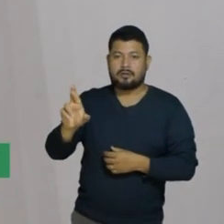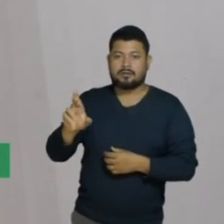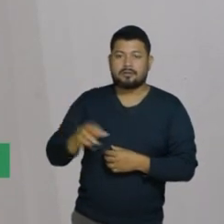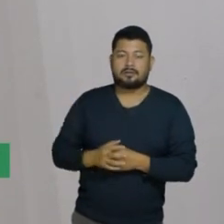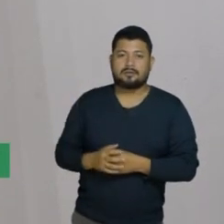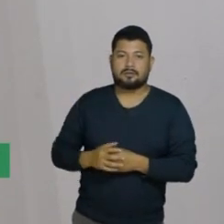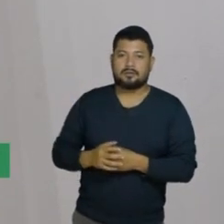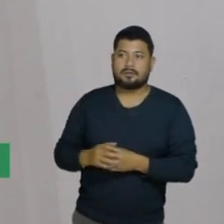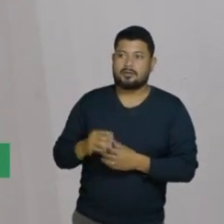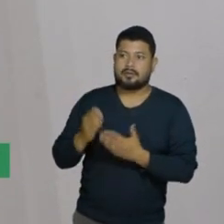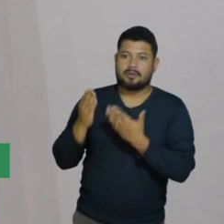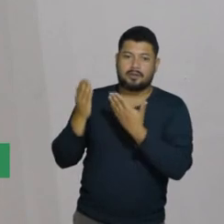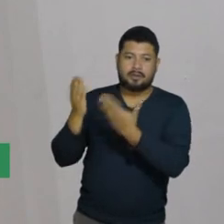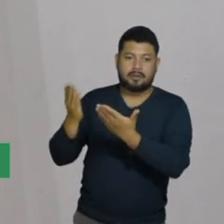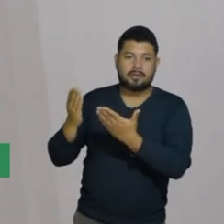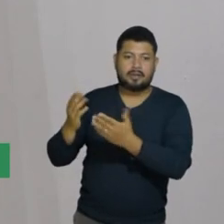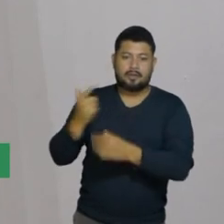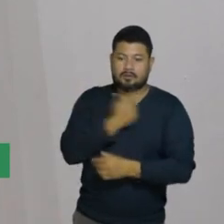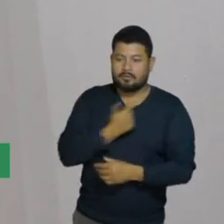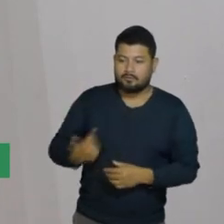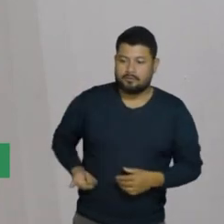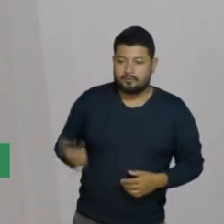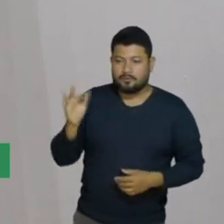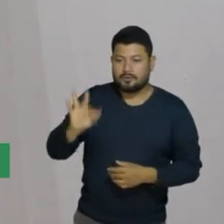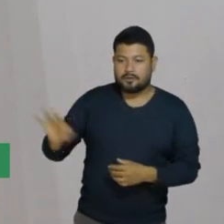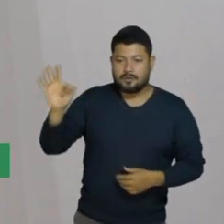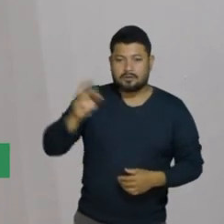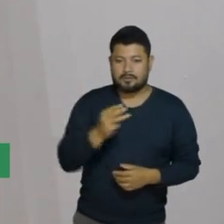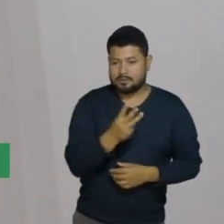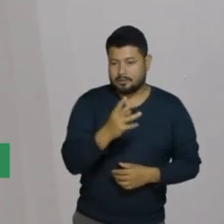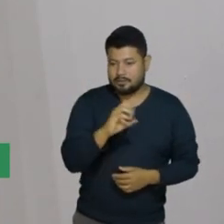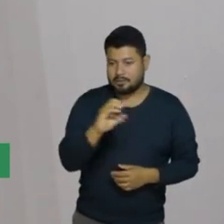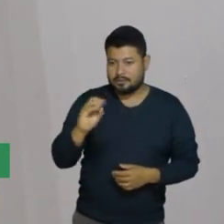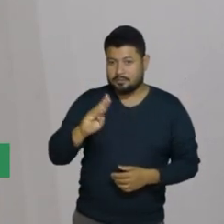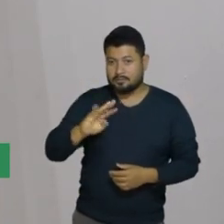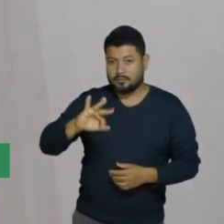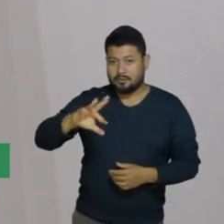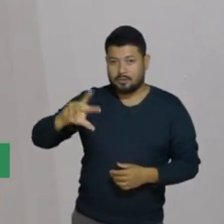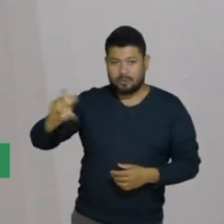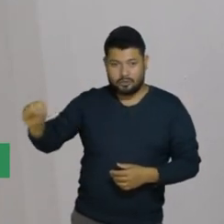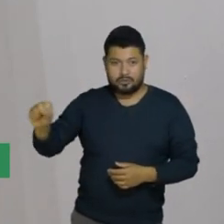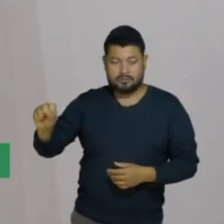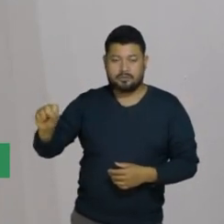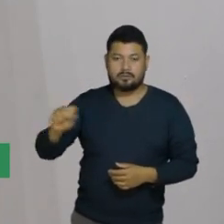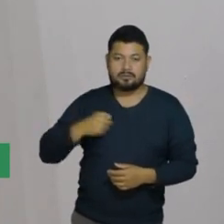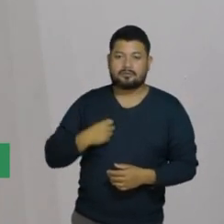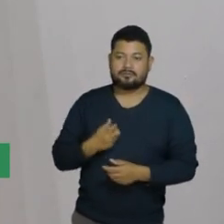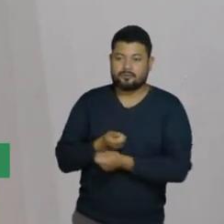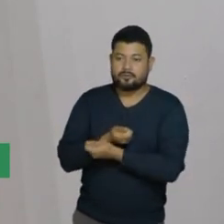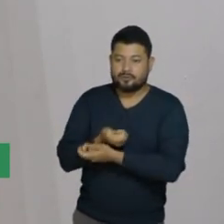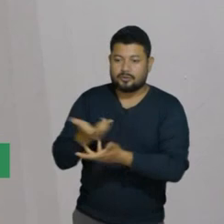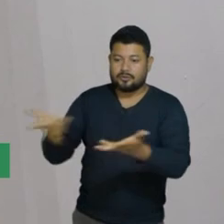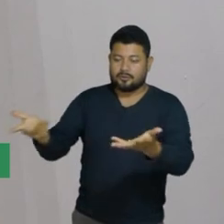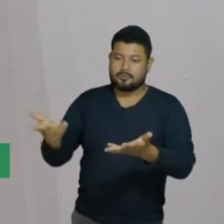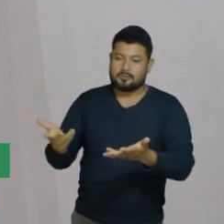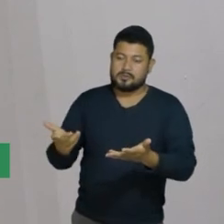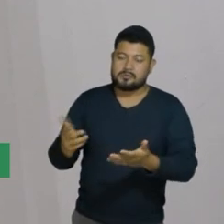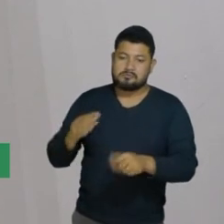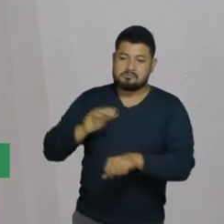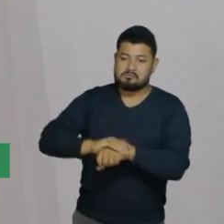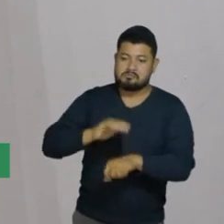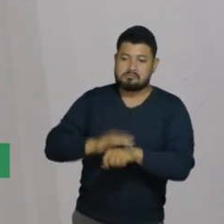da federação que são deficitários ou para a manutenção da máquina pública federal. Pois